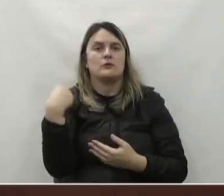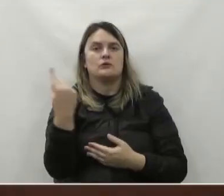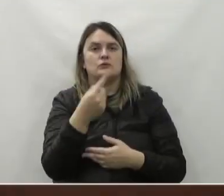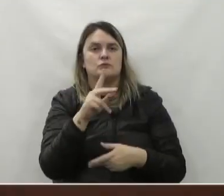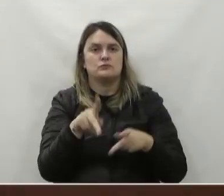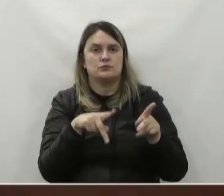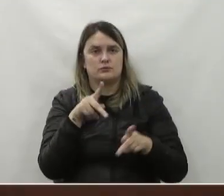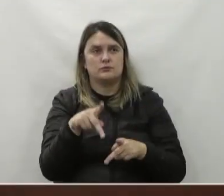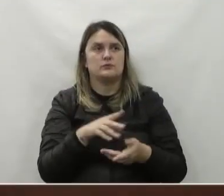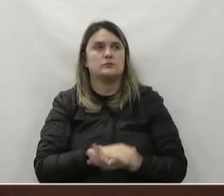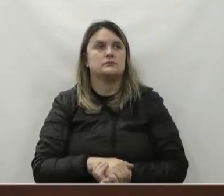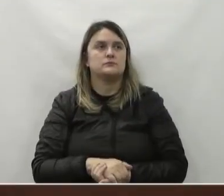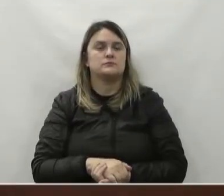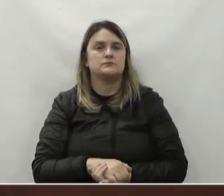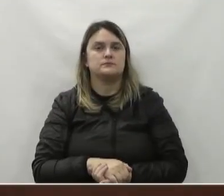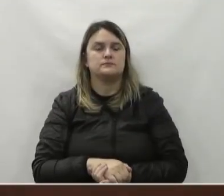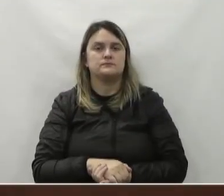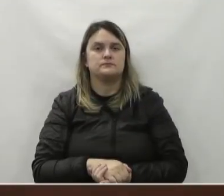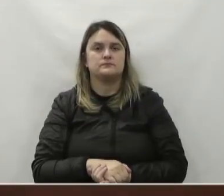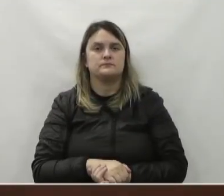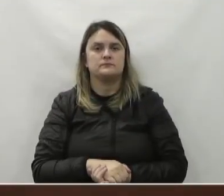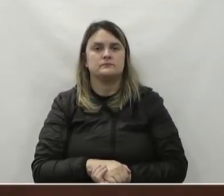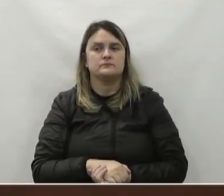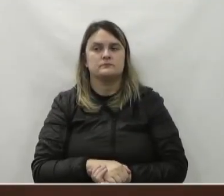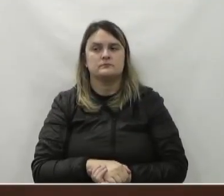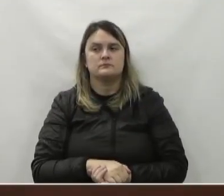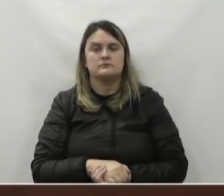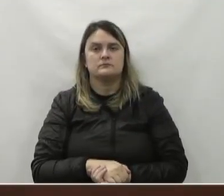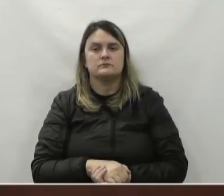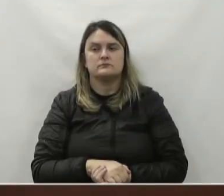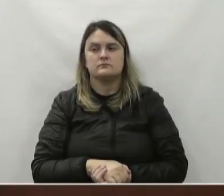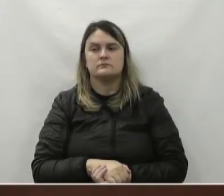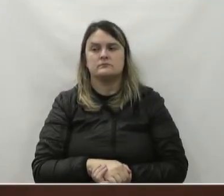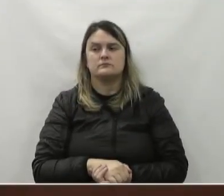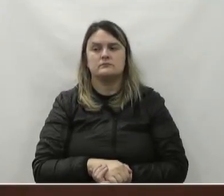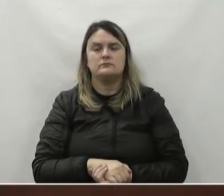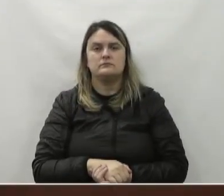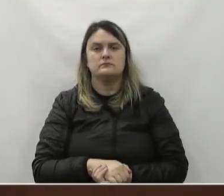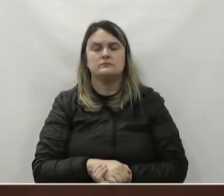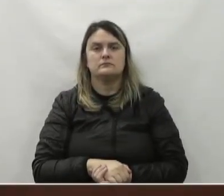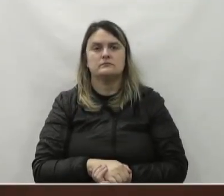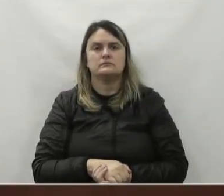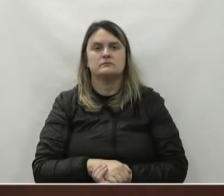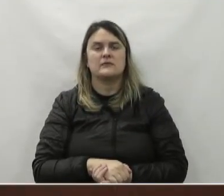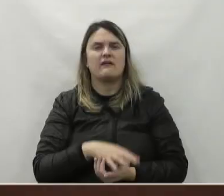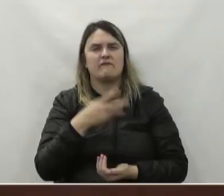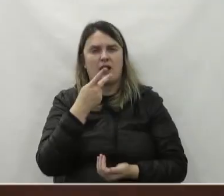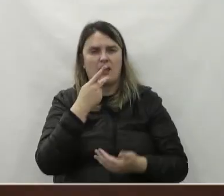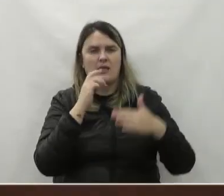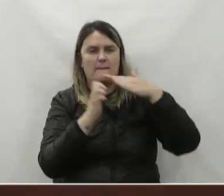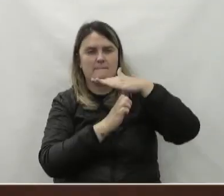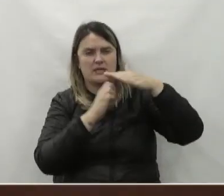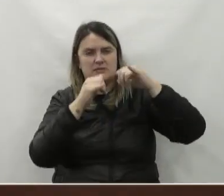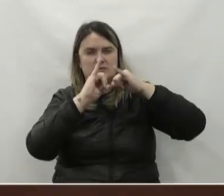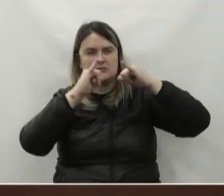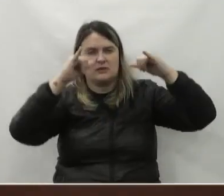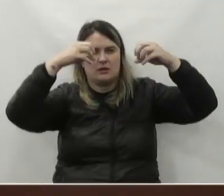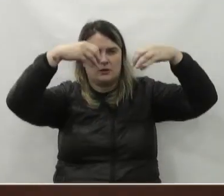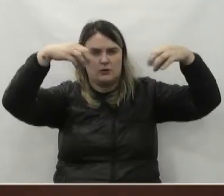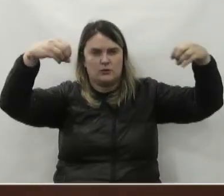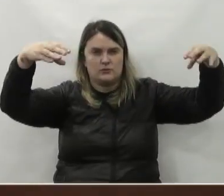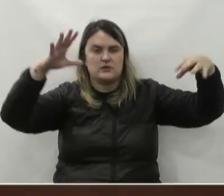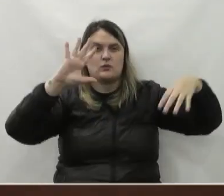população. E falar um pouco também da iluminação pública. Tivemos, né, uma importante reunião